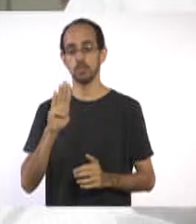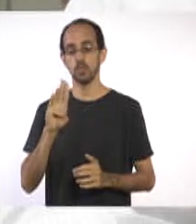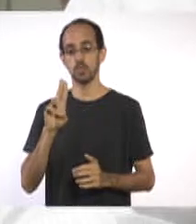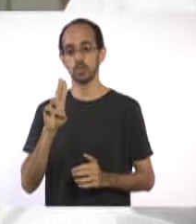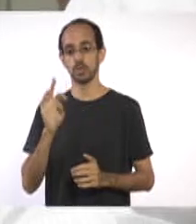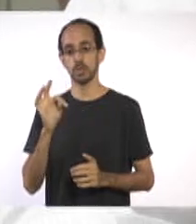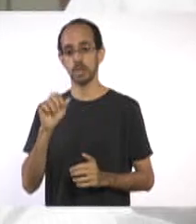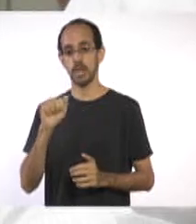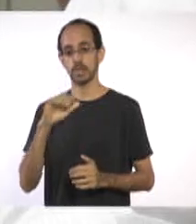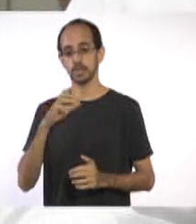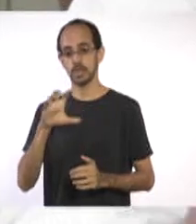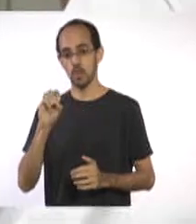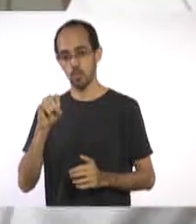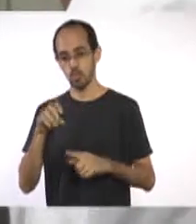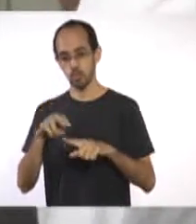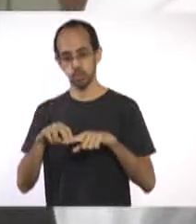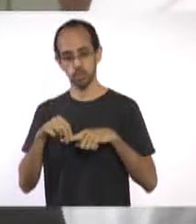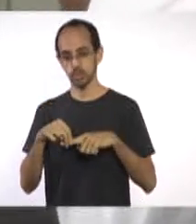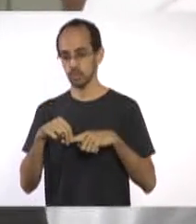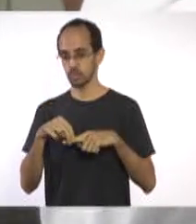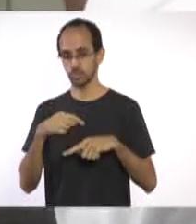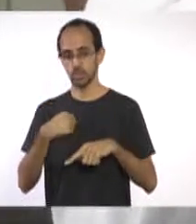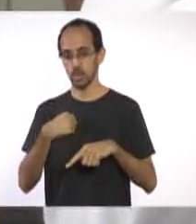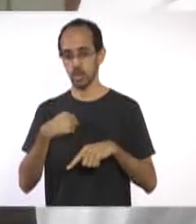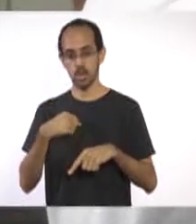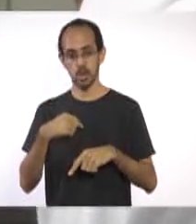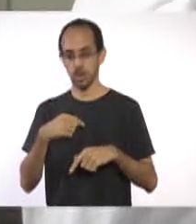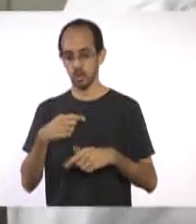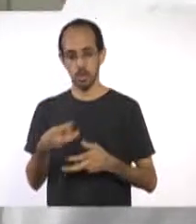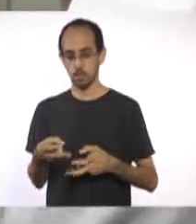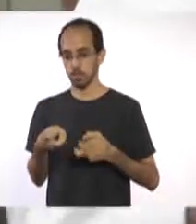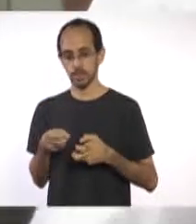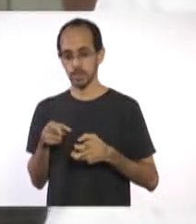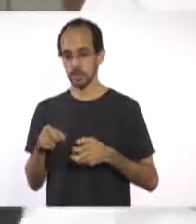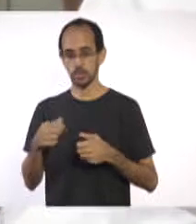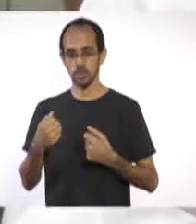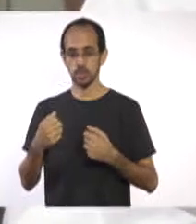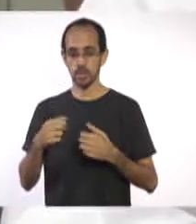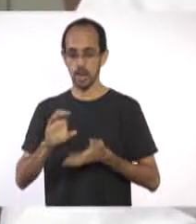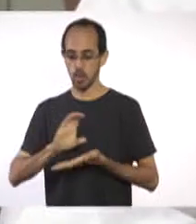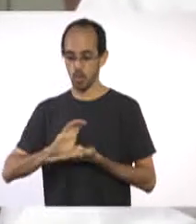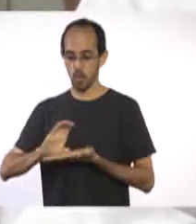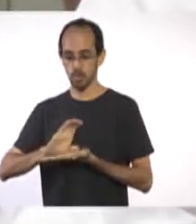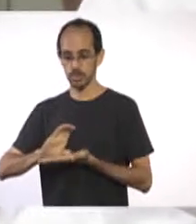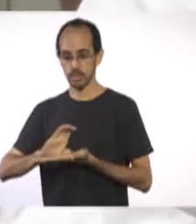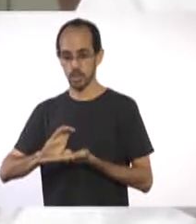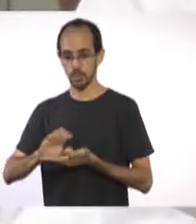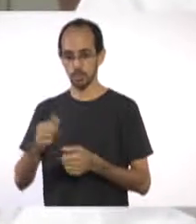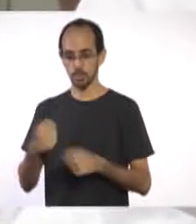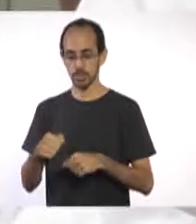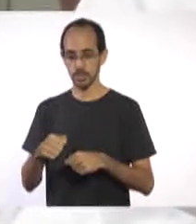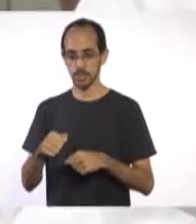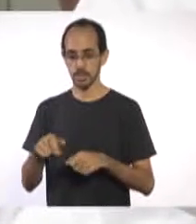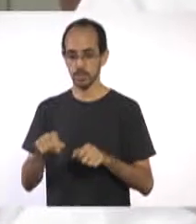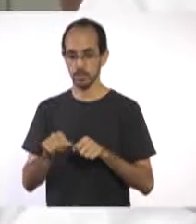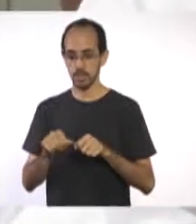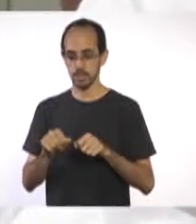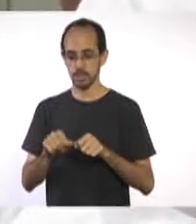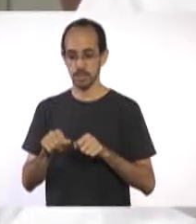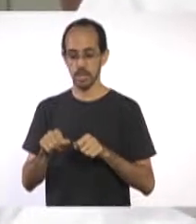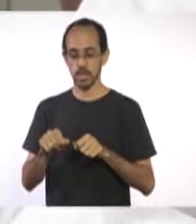regimento, nada que dê embasamento para essa comissão fazer uma deliberação com relação a